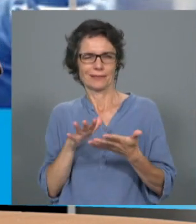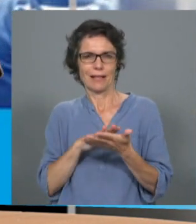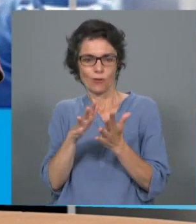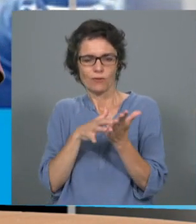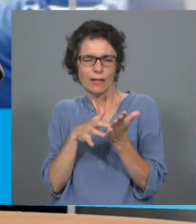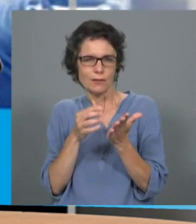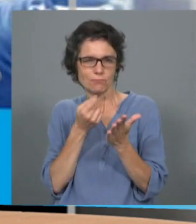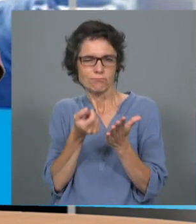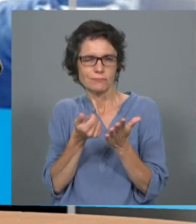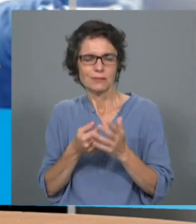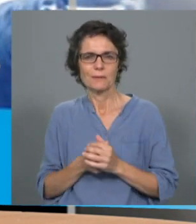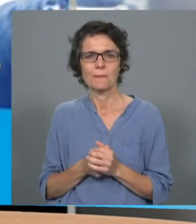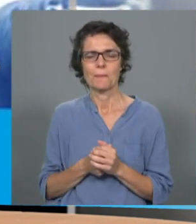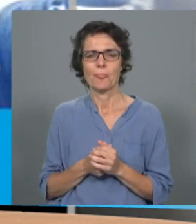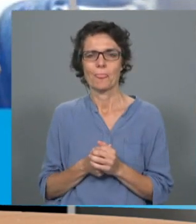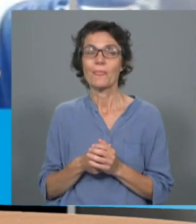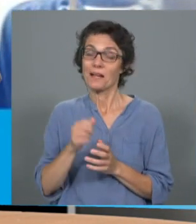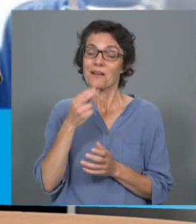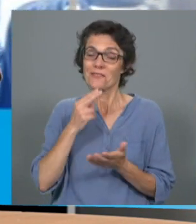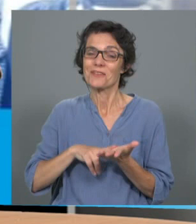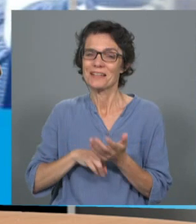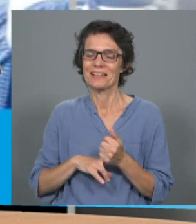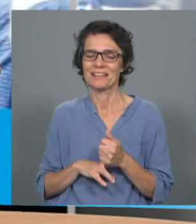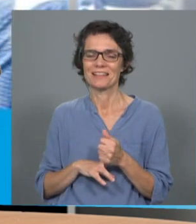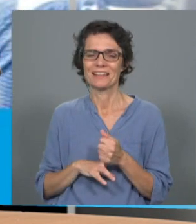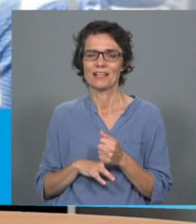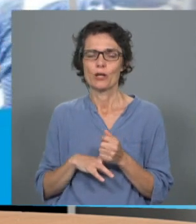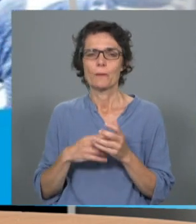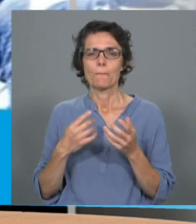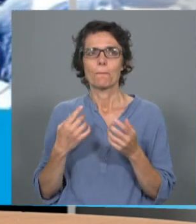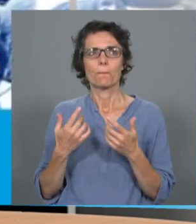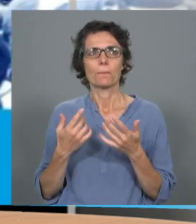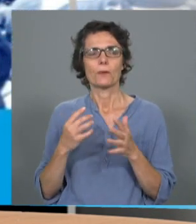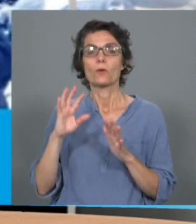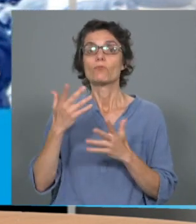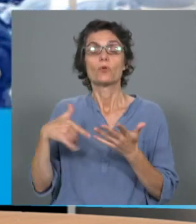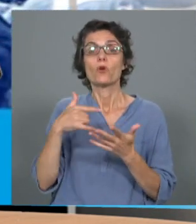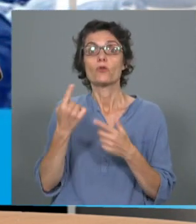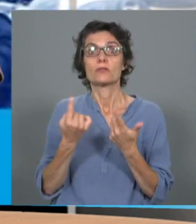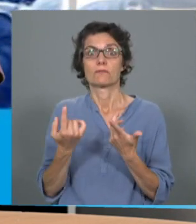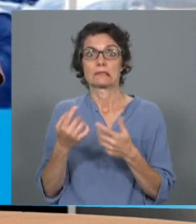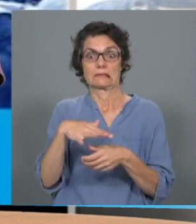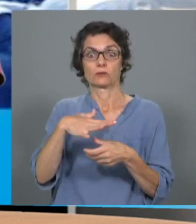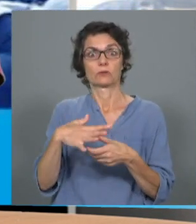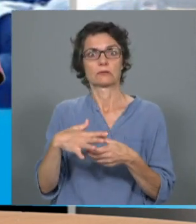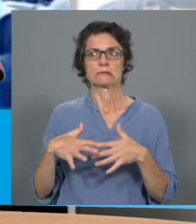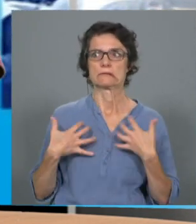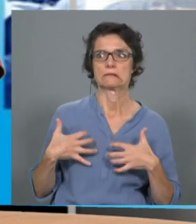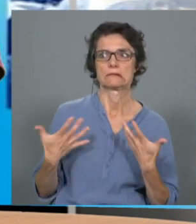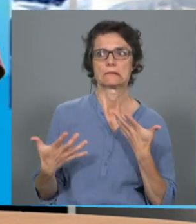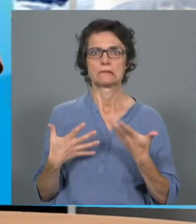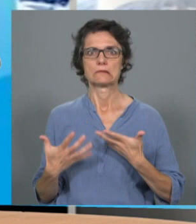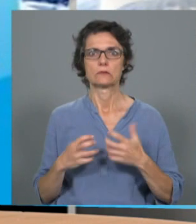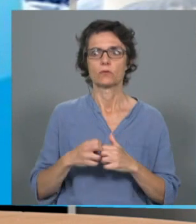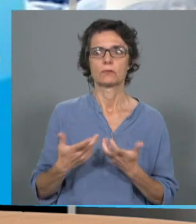no fundo, com razão e sem razão, quer dizer. Porque quando nós estamos atrapalhados, quando estamos com problemas,